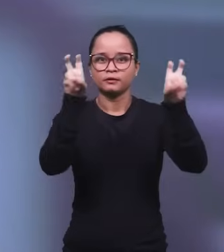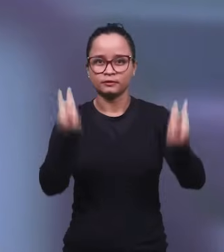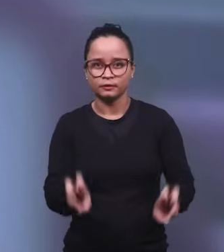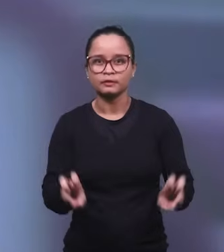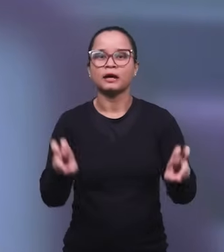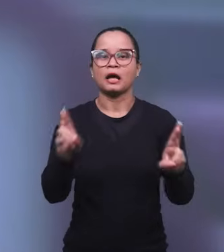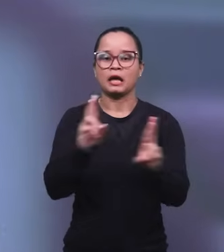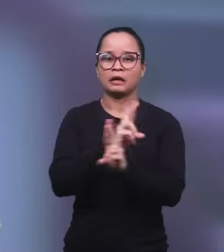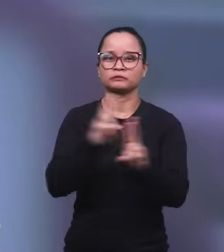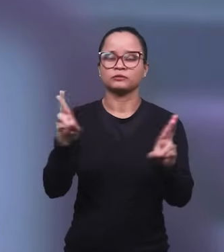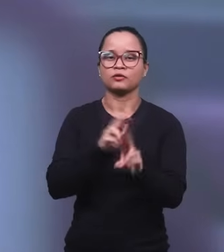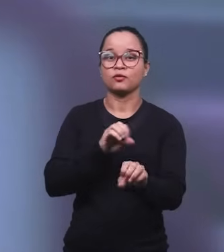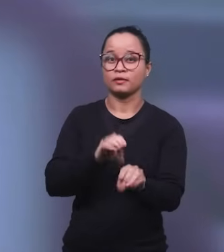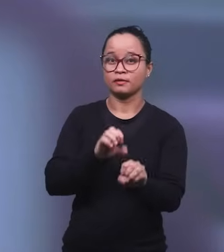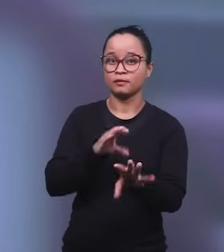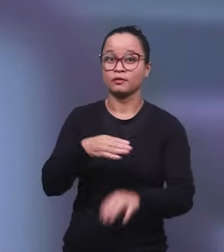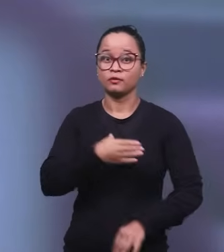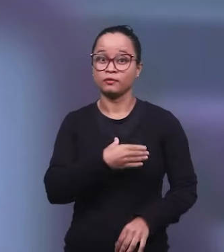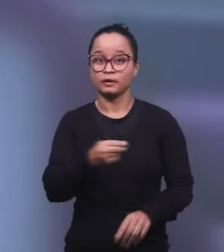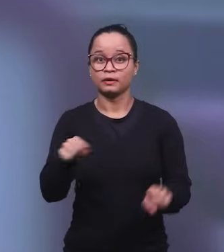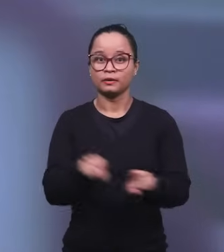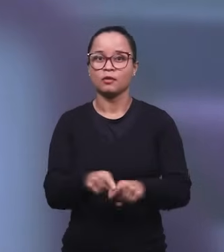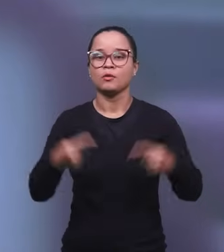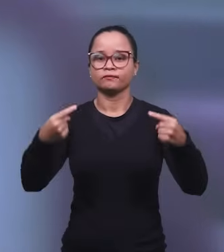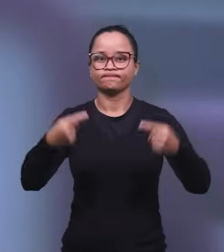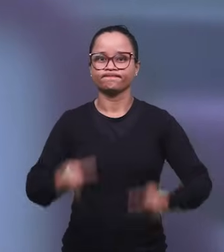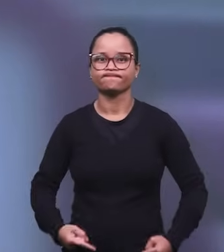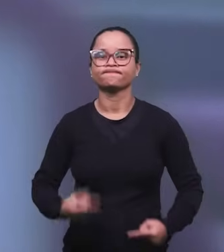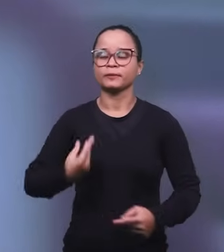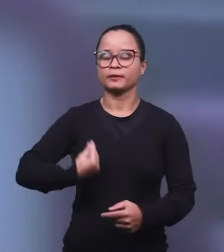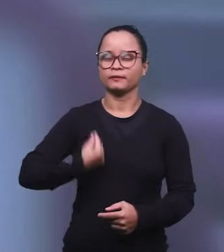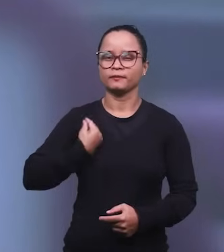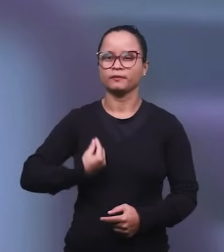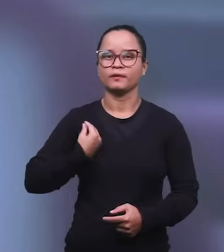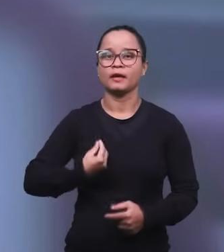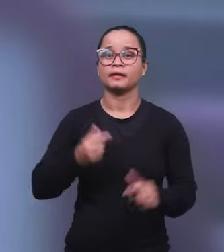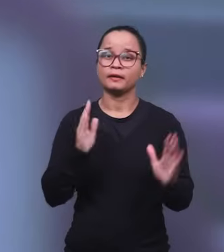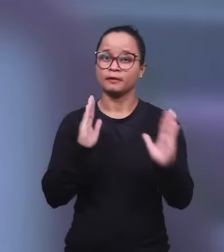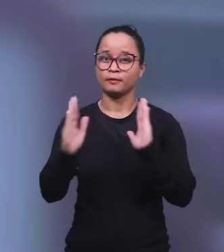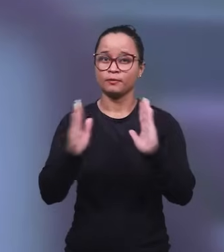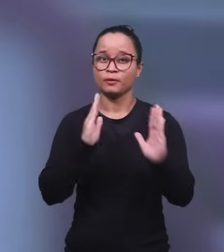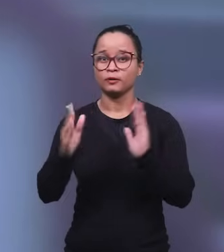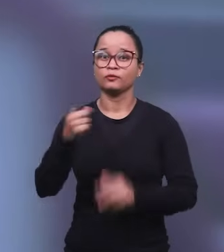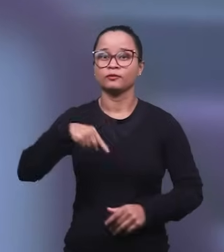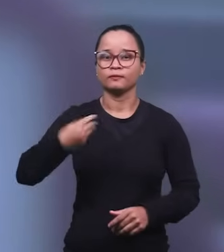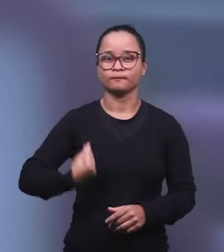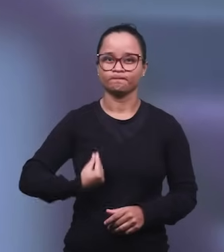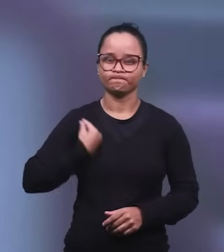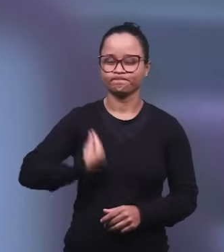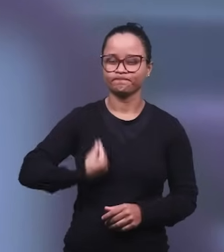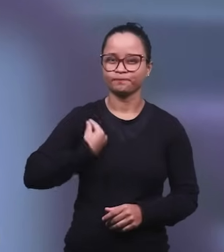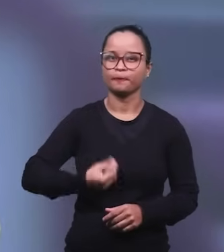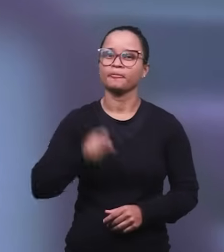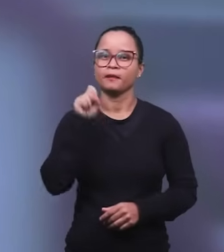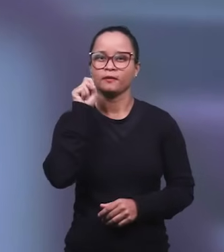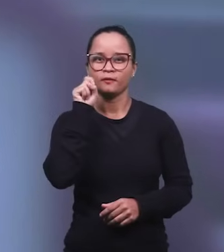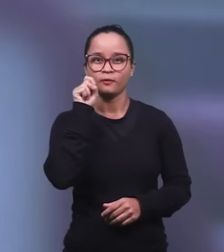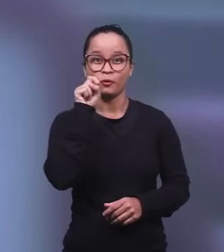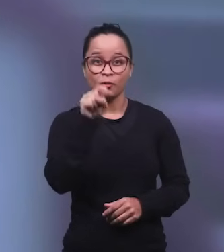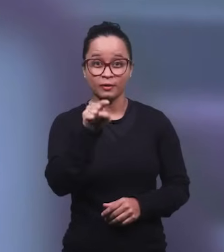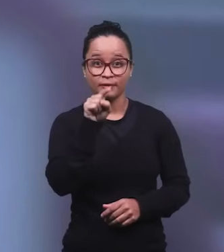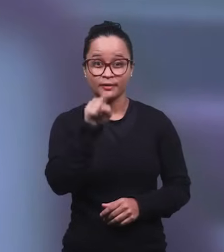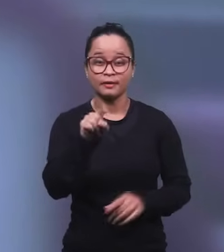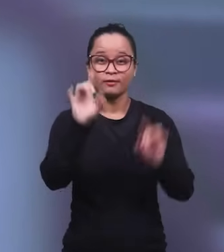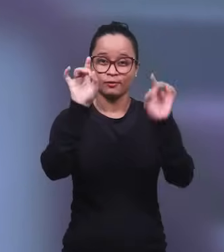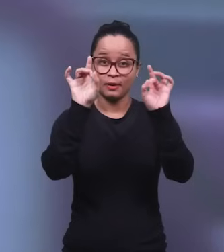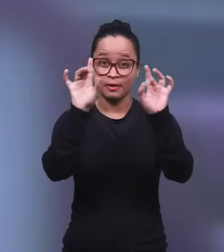nossos filhos, os desafios vividos neste tempo atual. E este é o nosso encontro semanal e você é o nosso